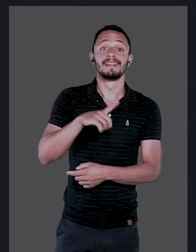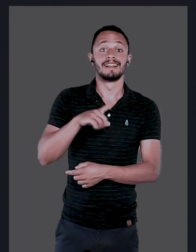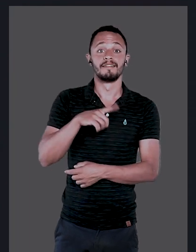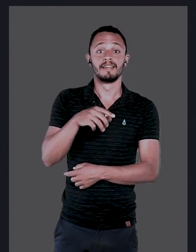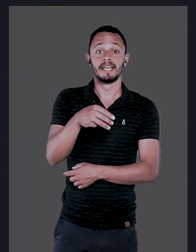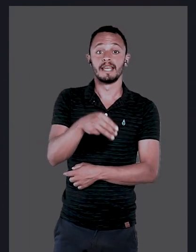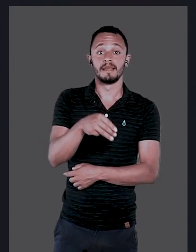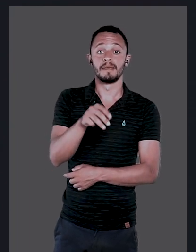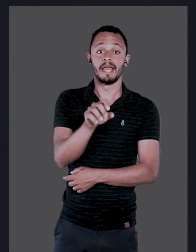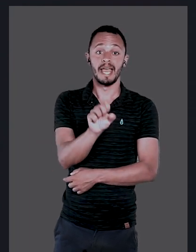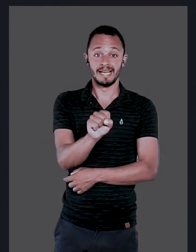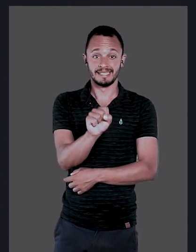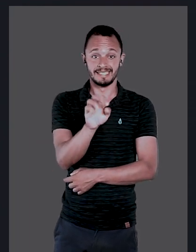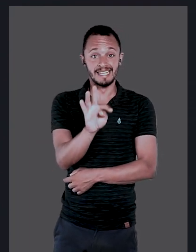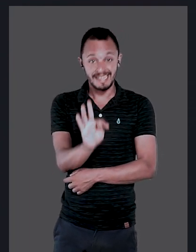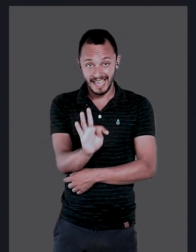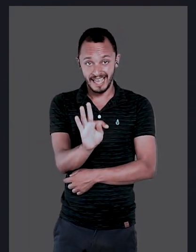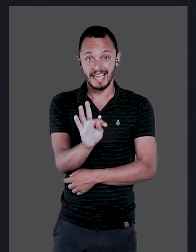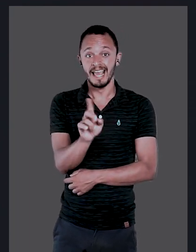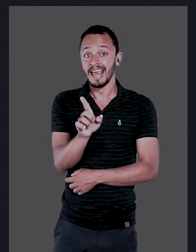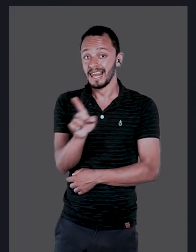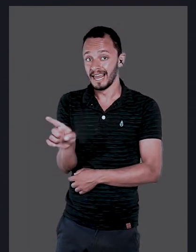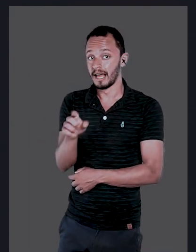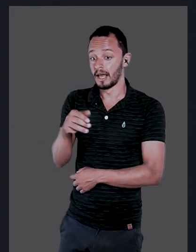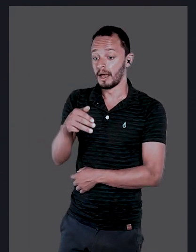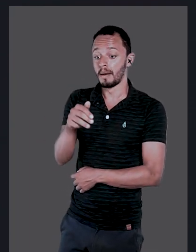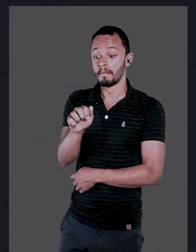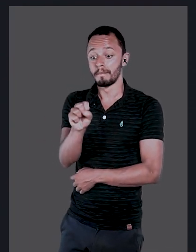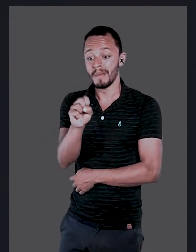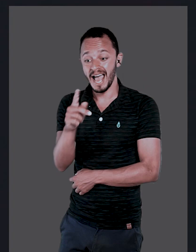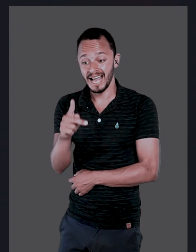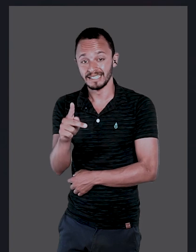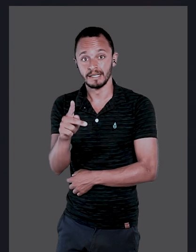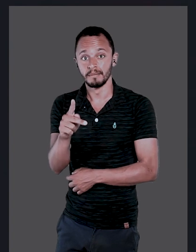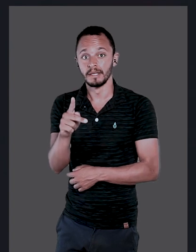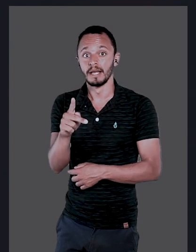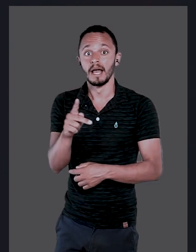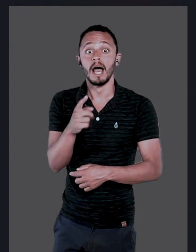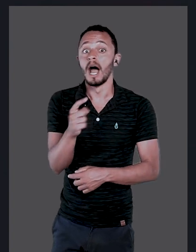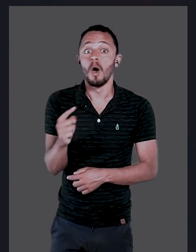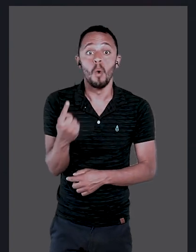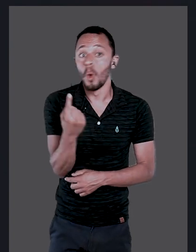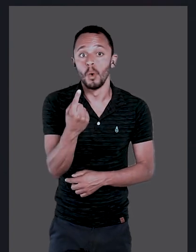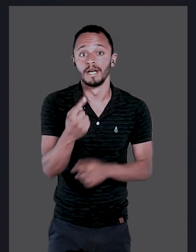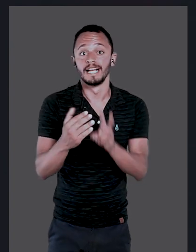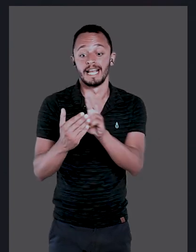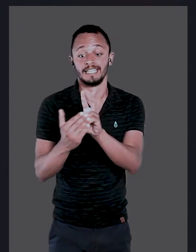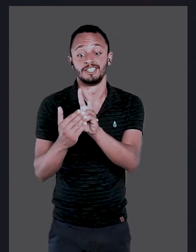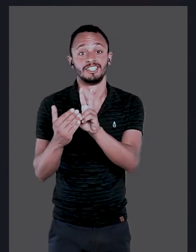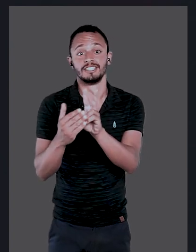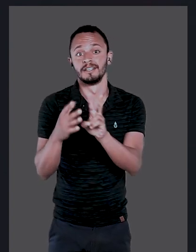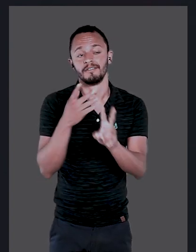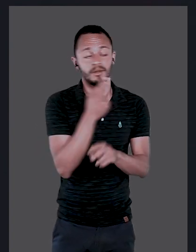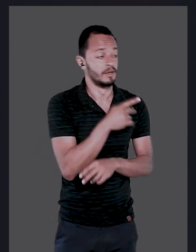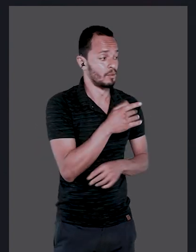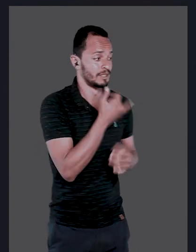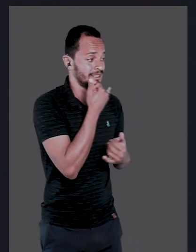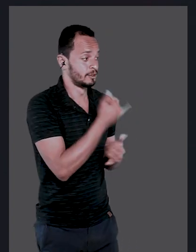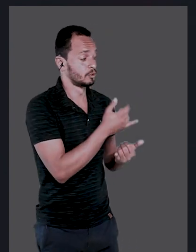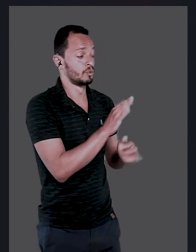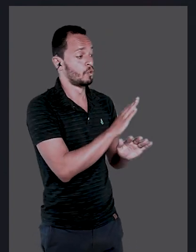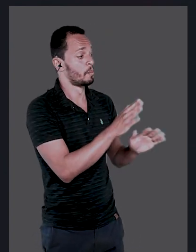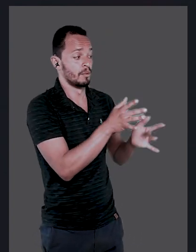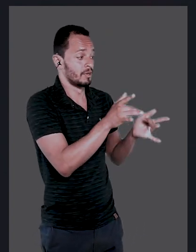cancelamento da exposição do MST no MASP, a única indígena que compunha a curadoria pediu demissão. Pois.